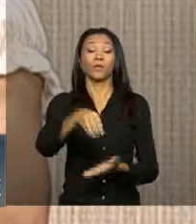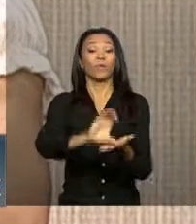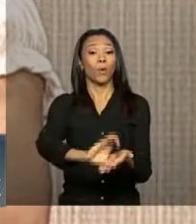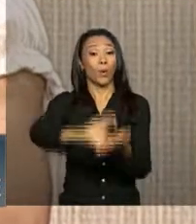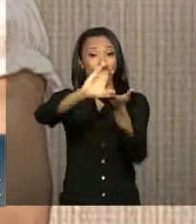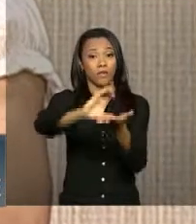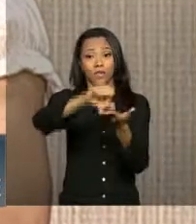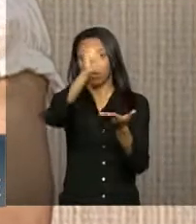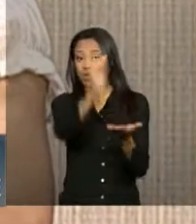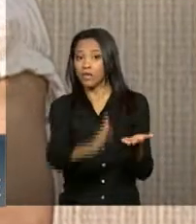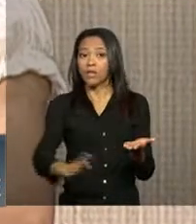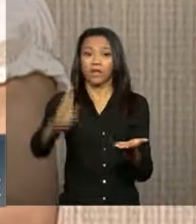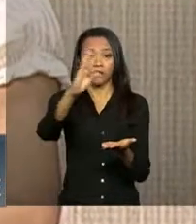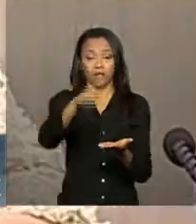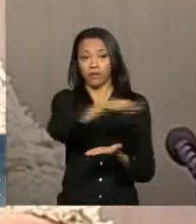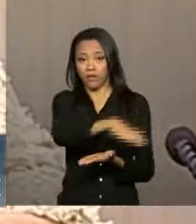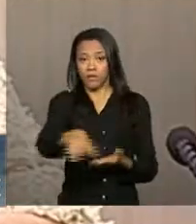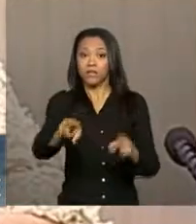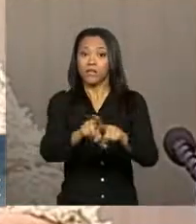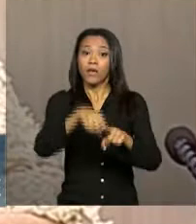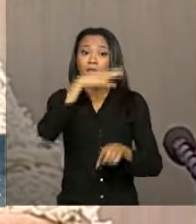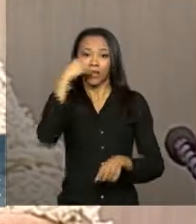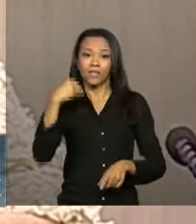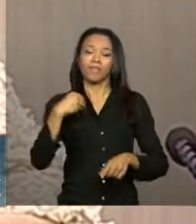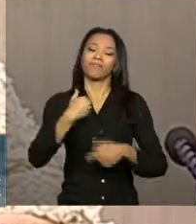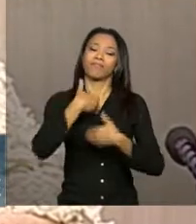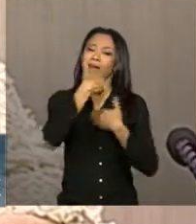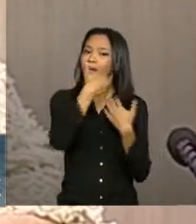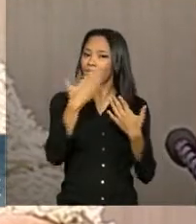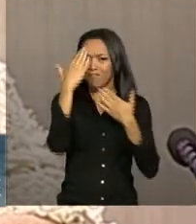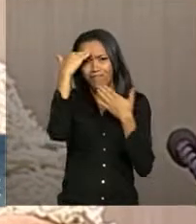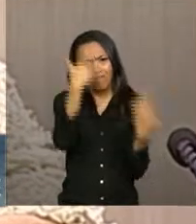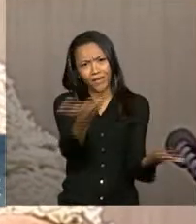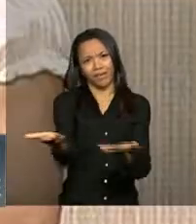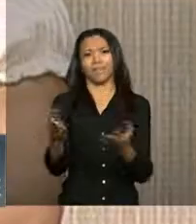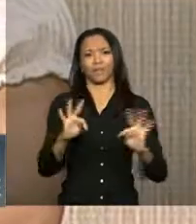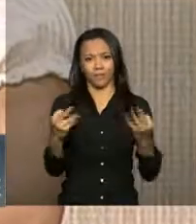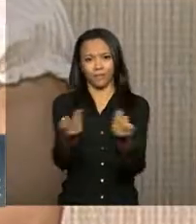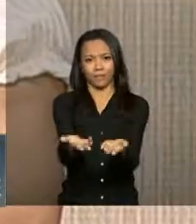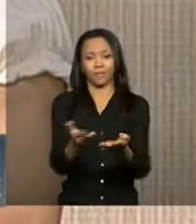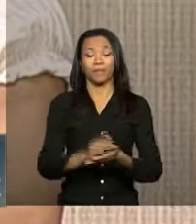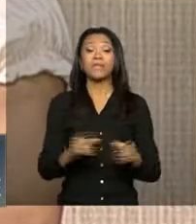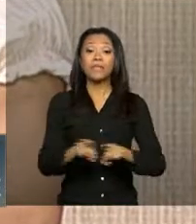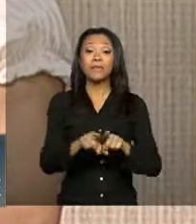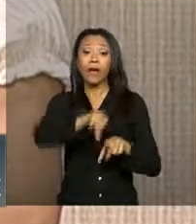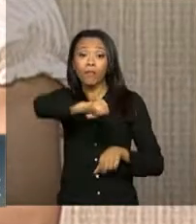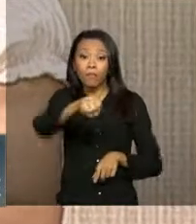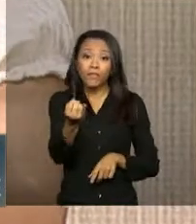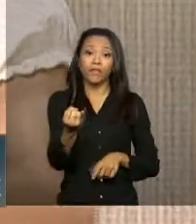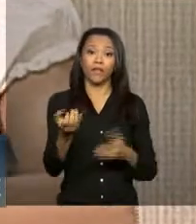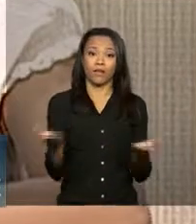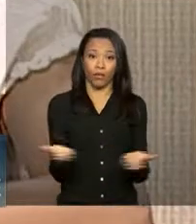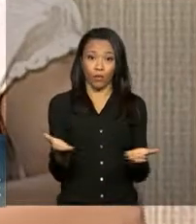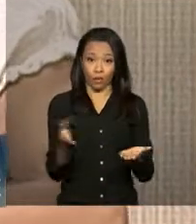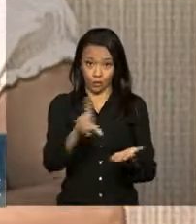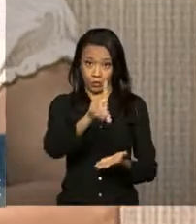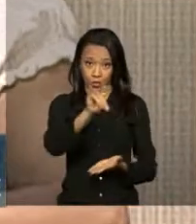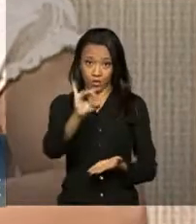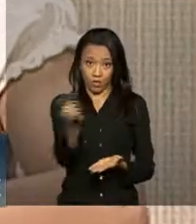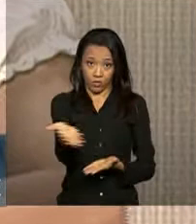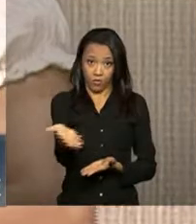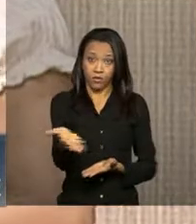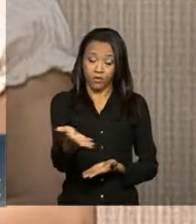criança e adolescente nem a todos muito obrigado gostaria também de aproveitar esse momento para